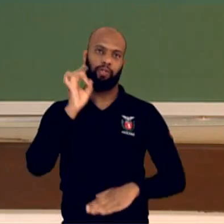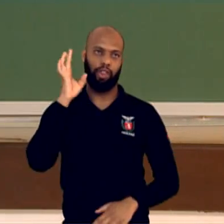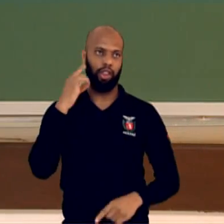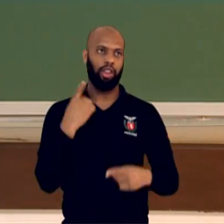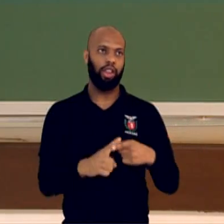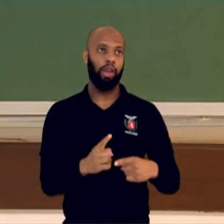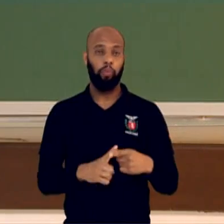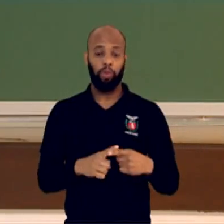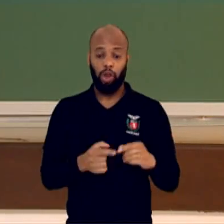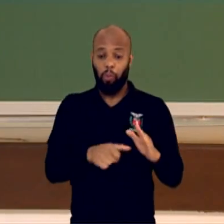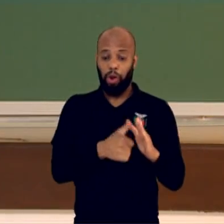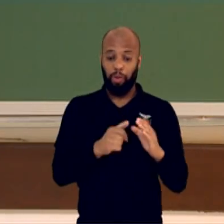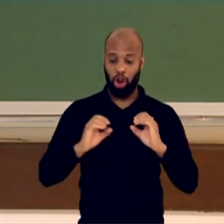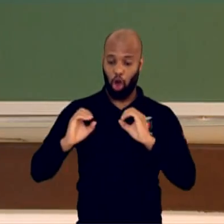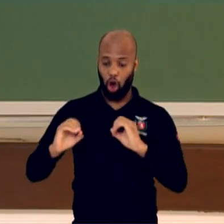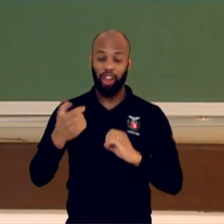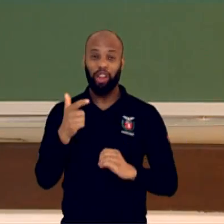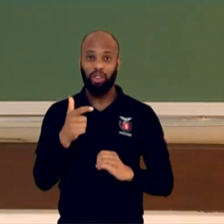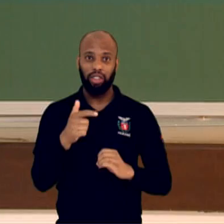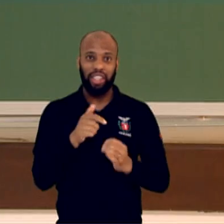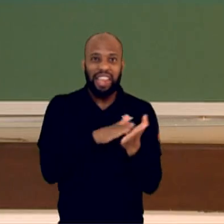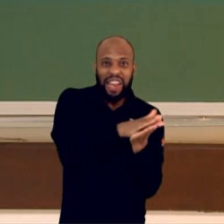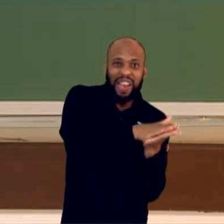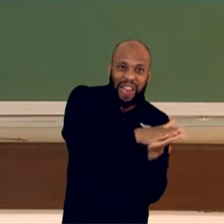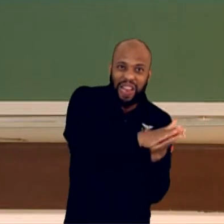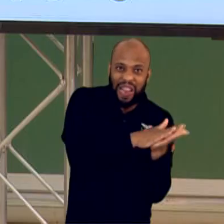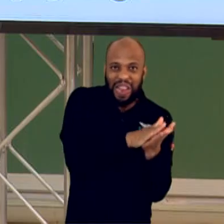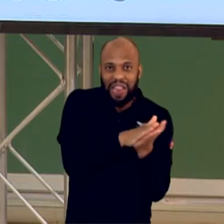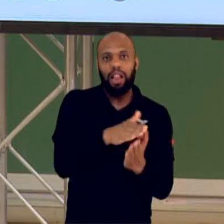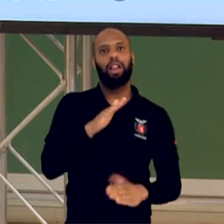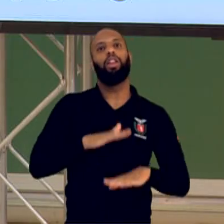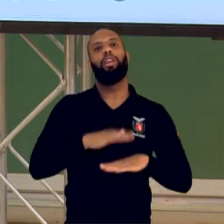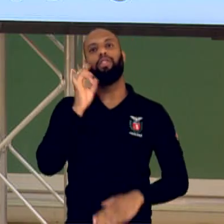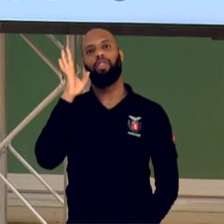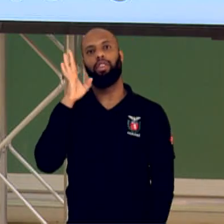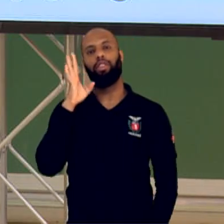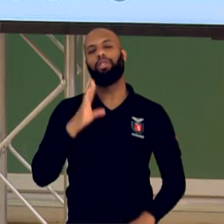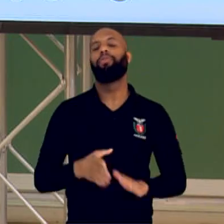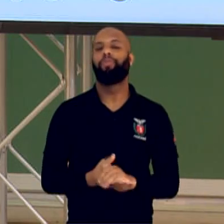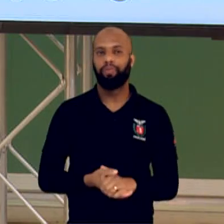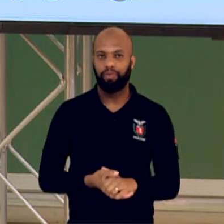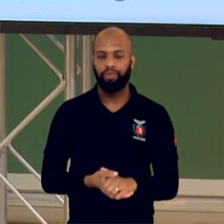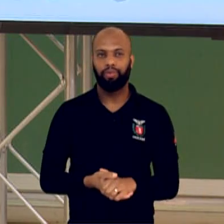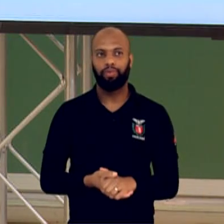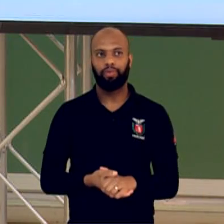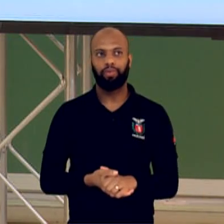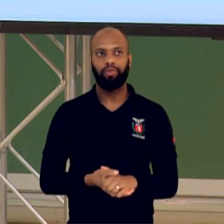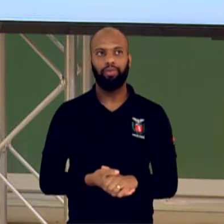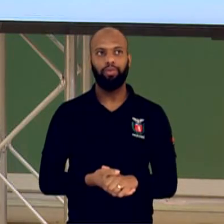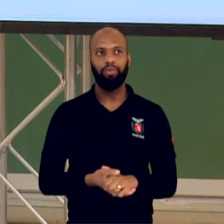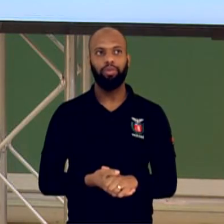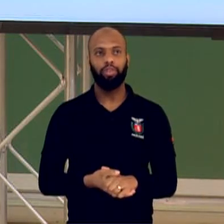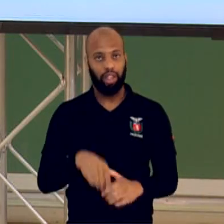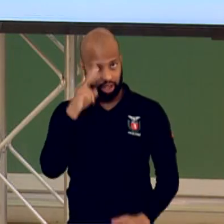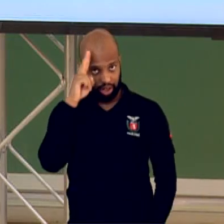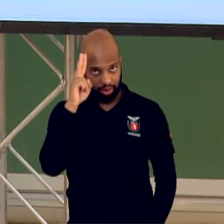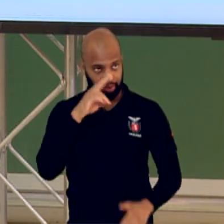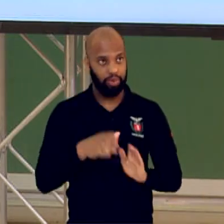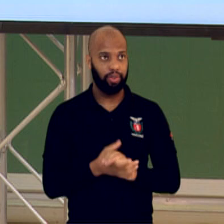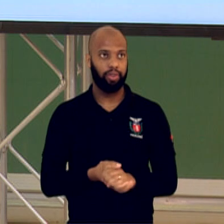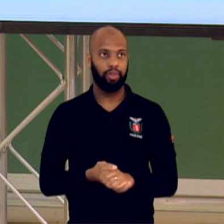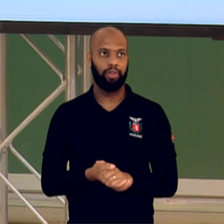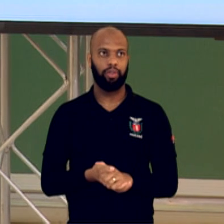atrito aqui. A roda diminui a força atrito, então facilita esse transporte, certo? Você lembrou, né? Que